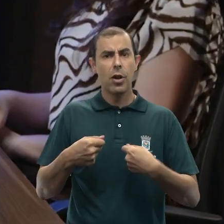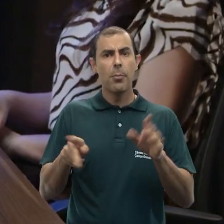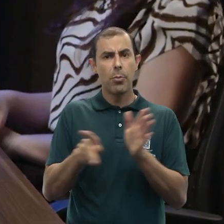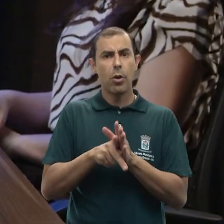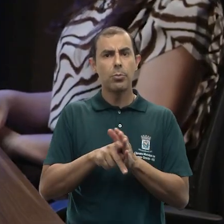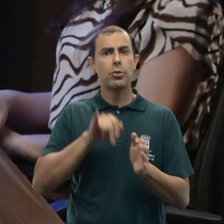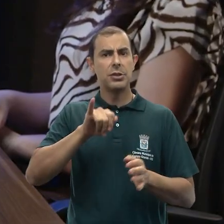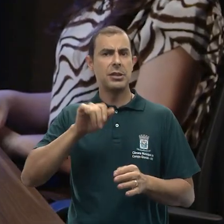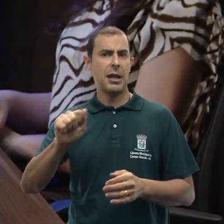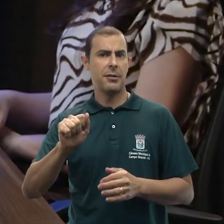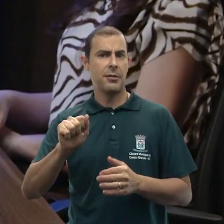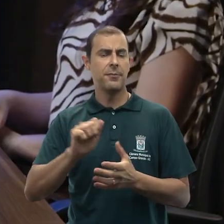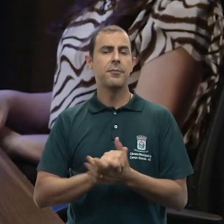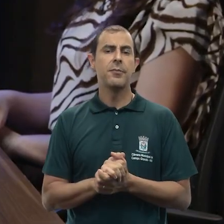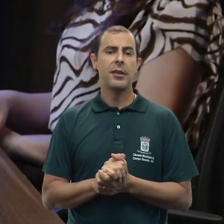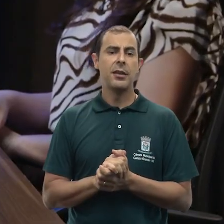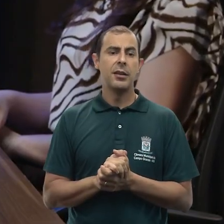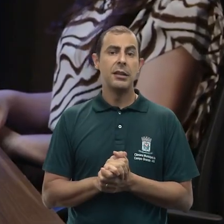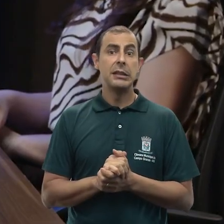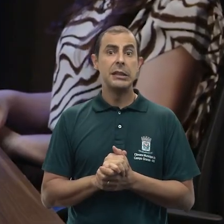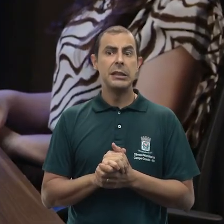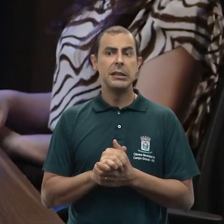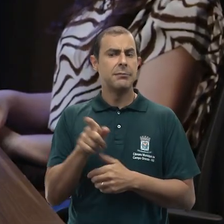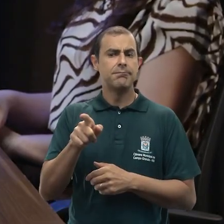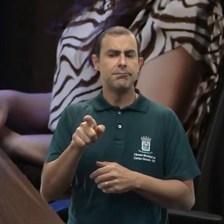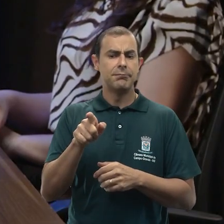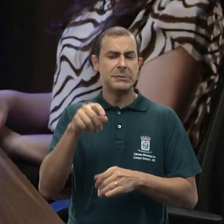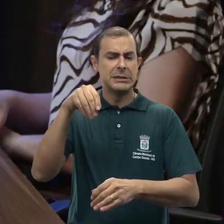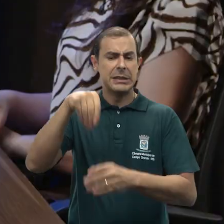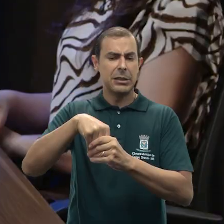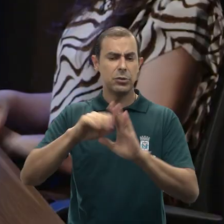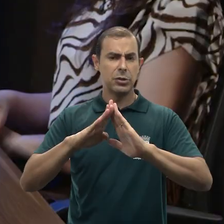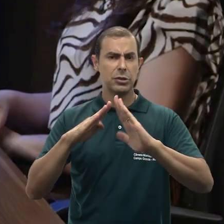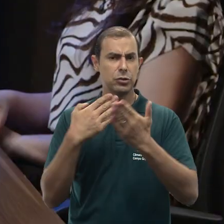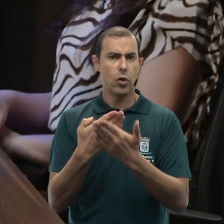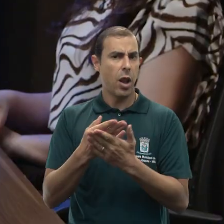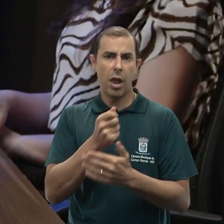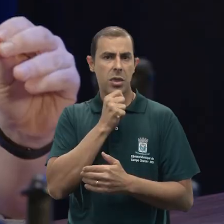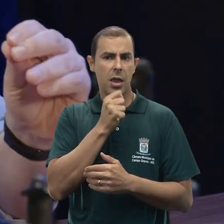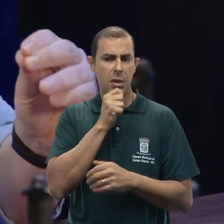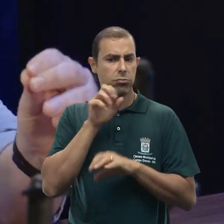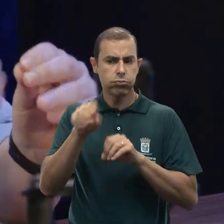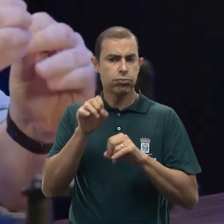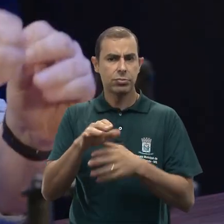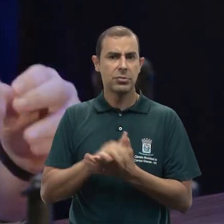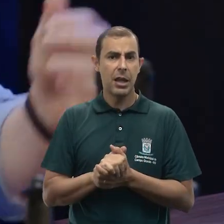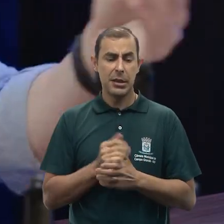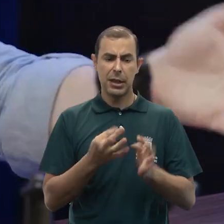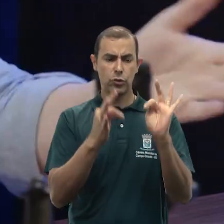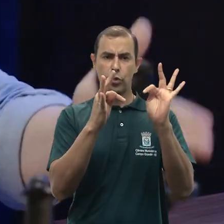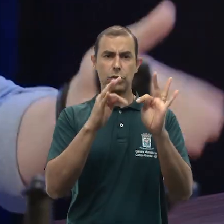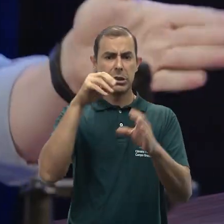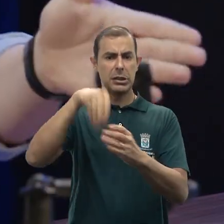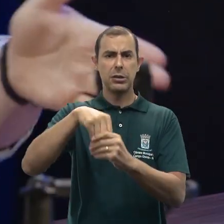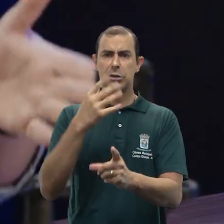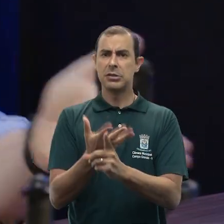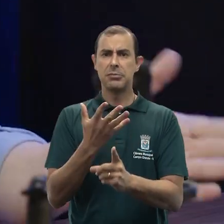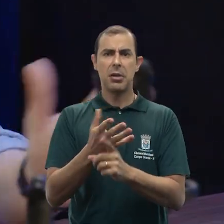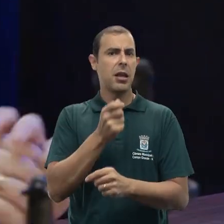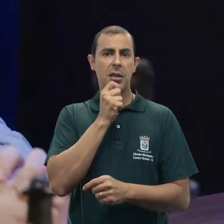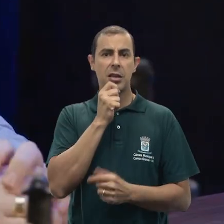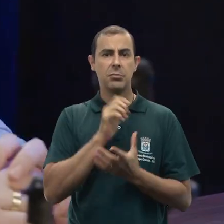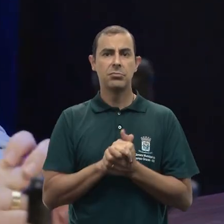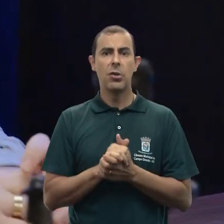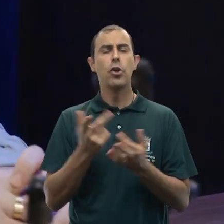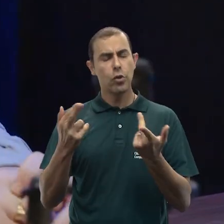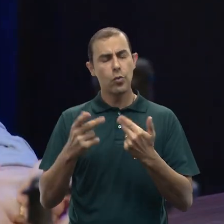pública robusta dentro das escolas colocando a tecnologia como uma matéria ali, assim tão importante quanto a